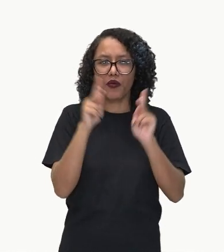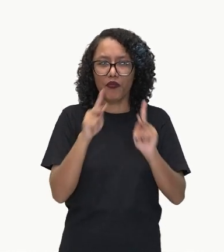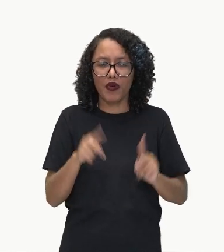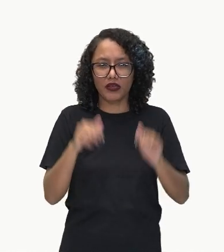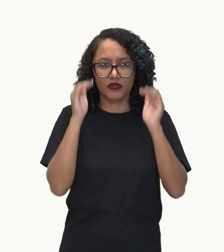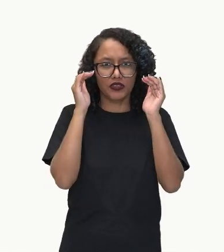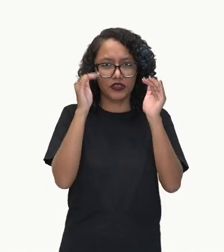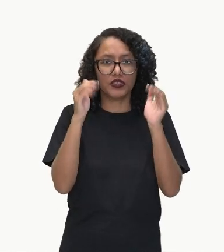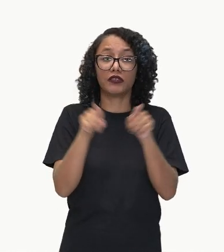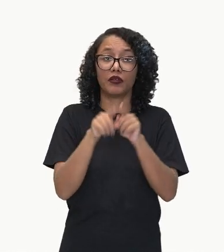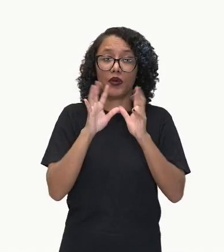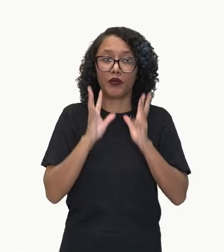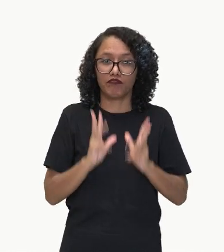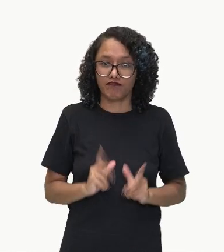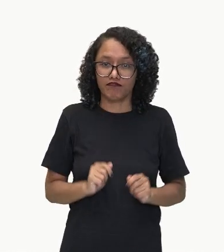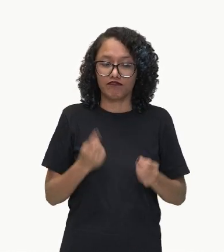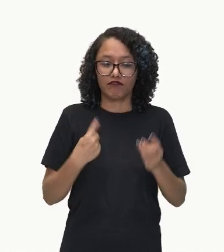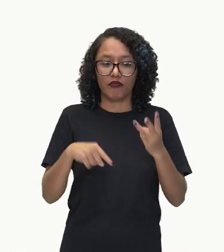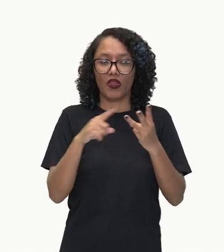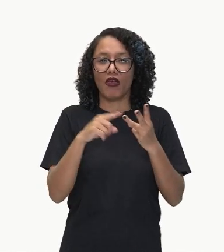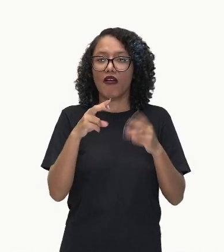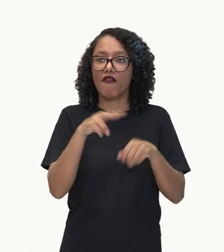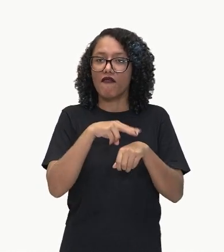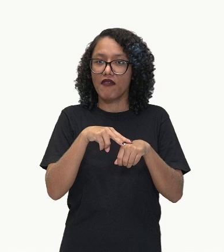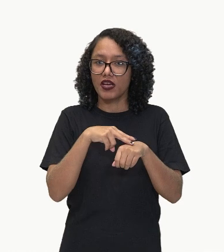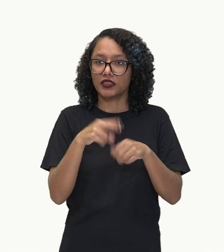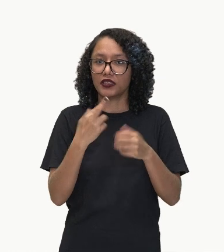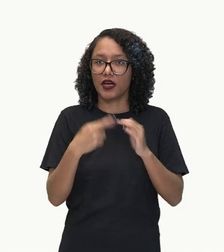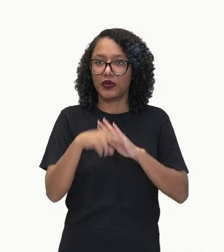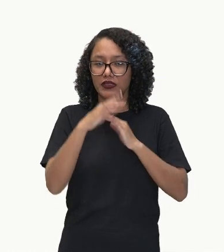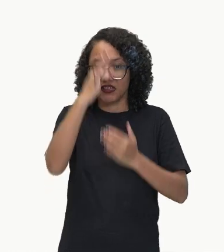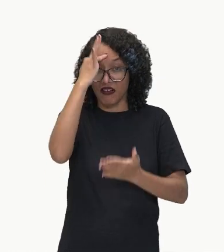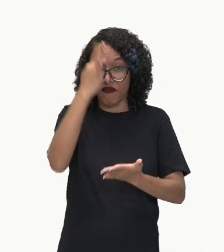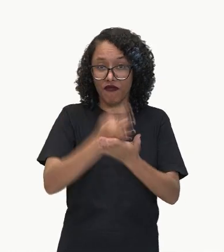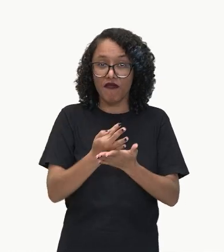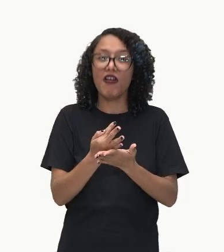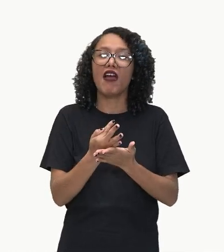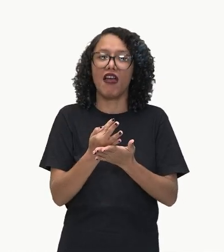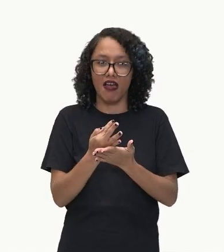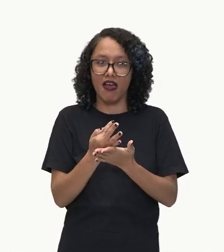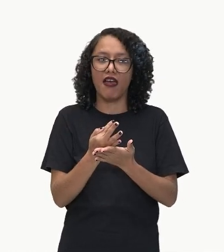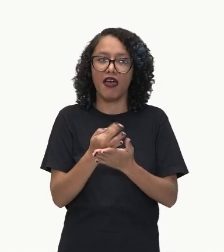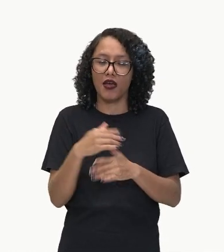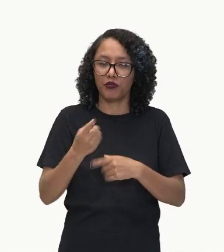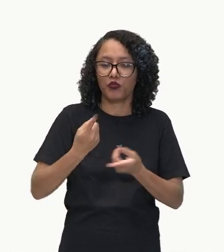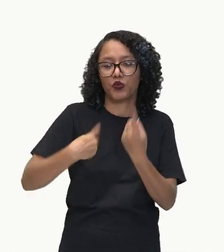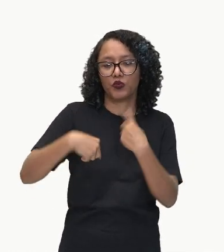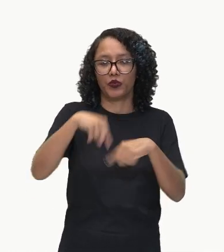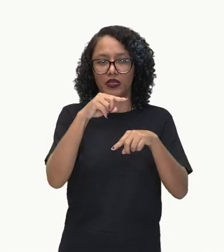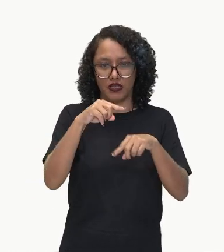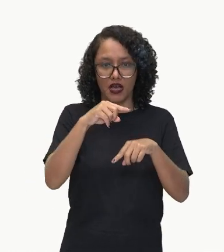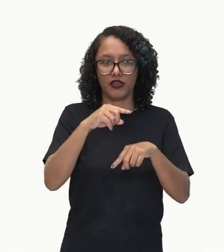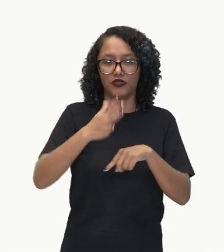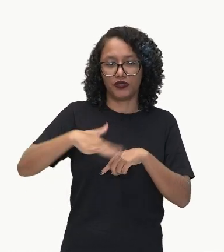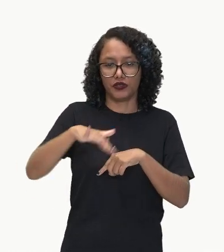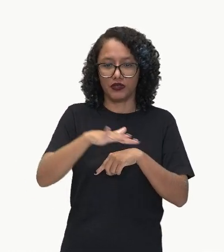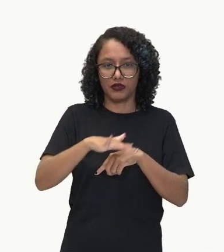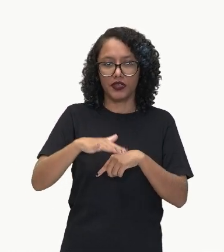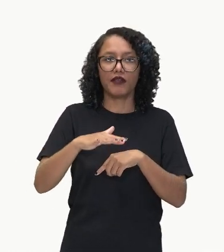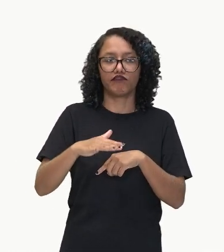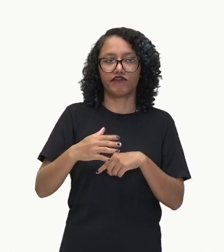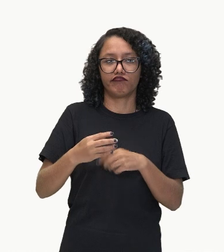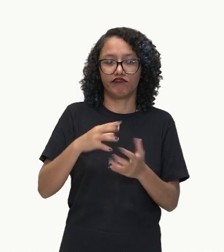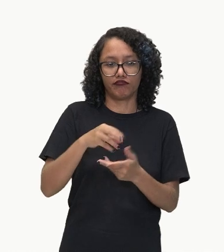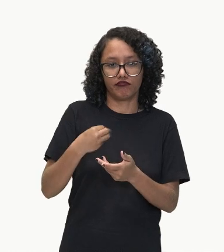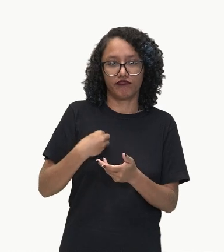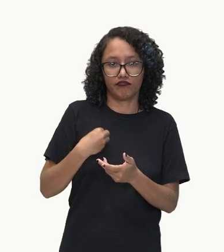pureza. O verde significando a fé, a fertilidade e a prosperidade na terra. E essa